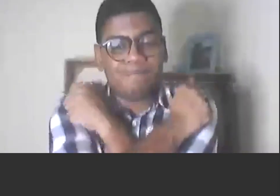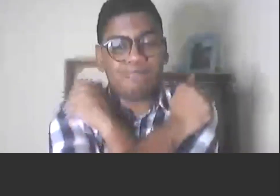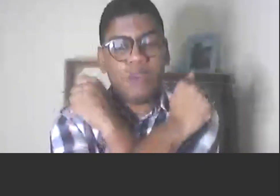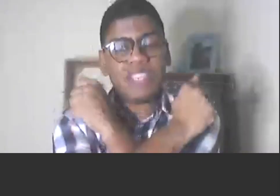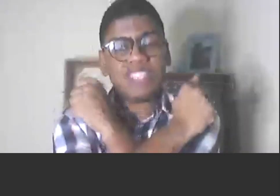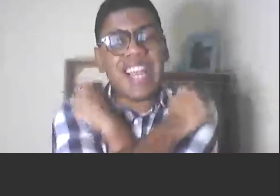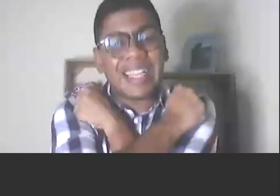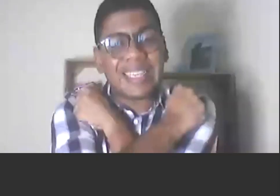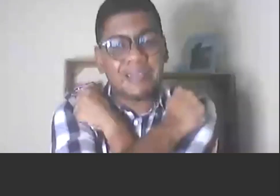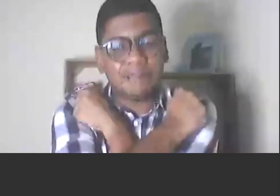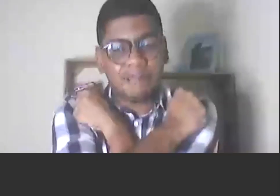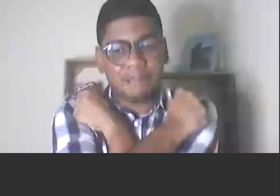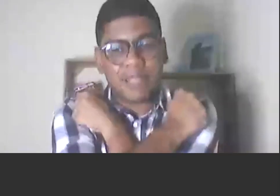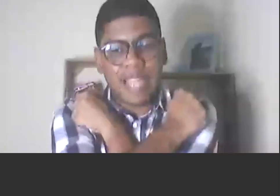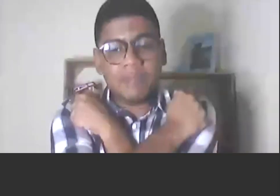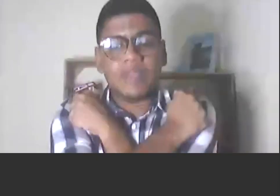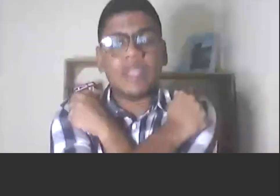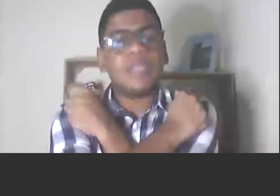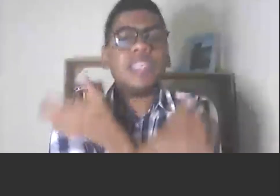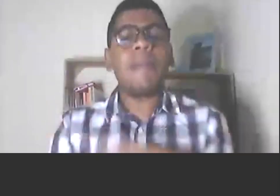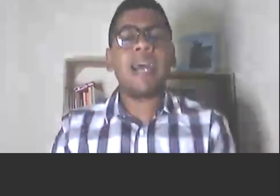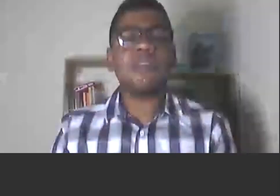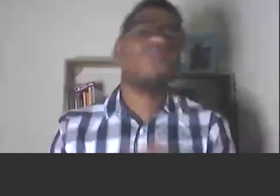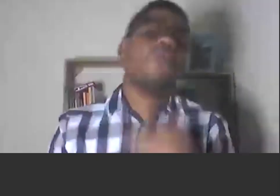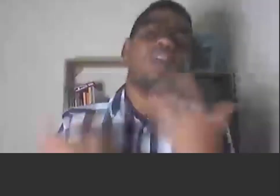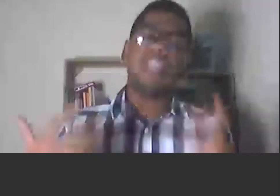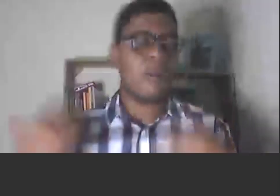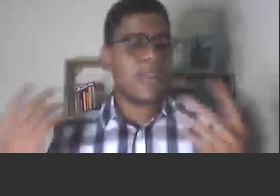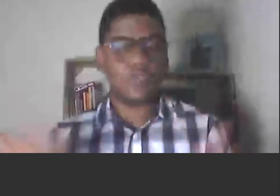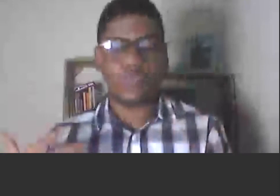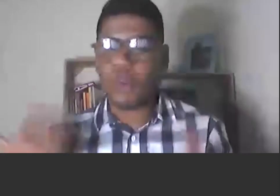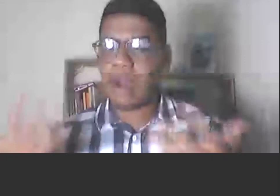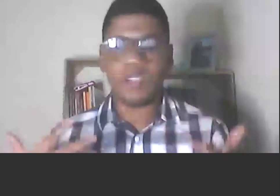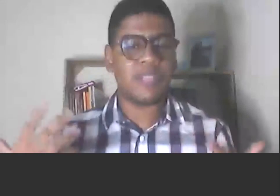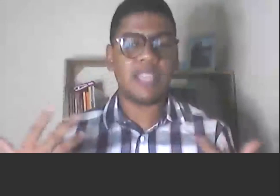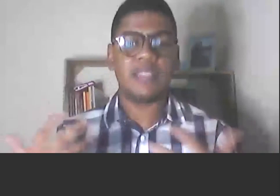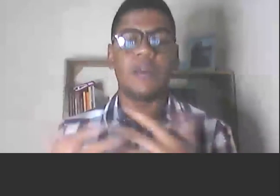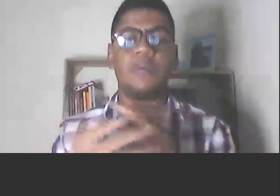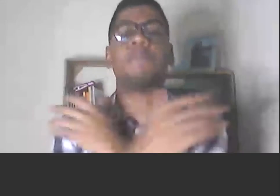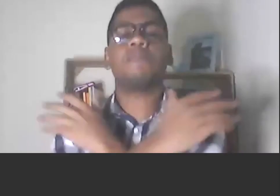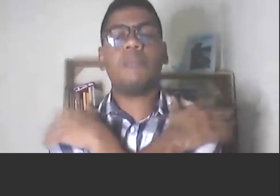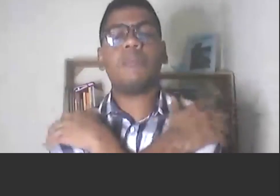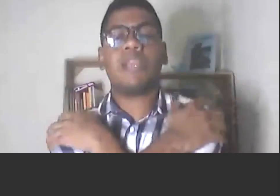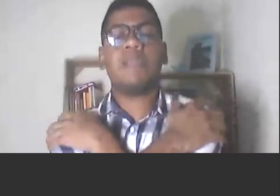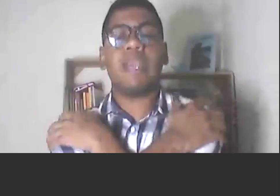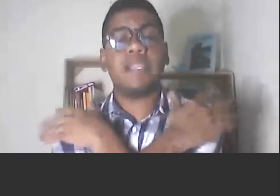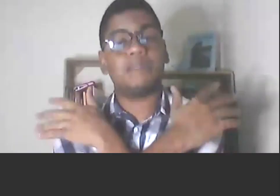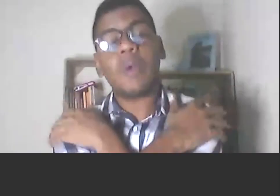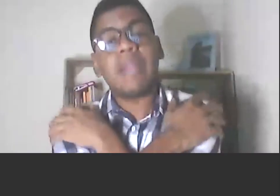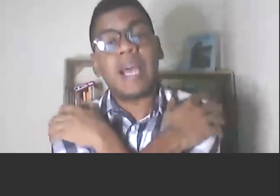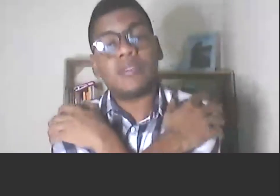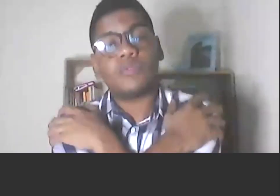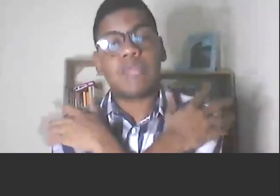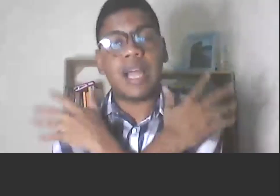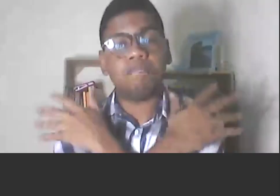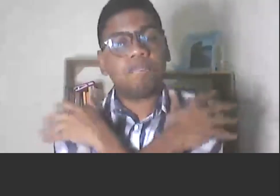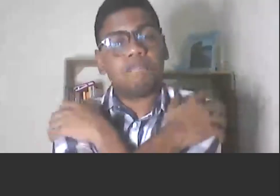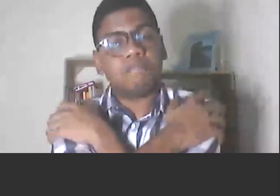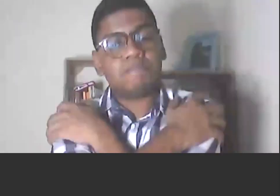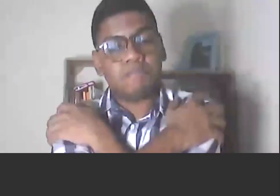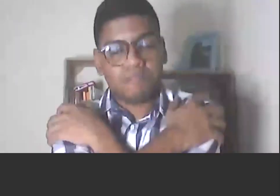fazer mão fechada, tá? Se é um abraço cordial, um abraço normal de saudação, mãozinha aberta. Um